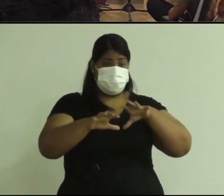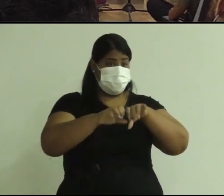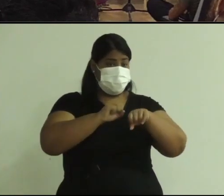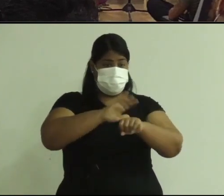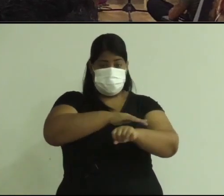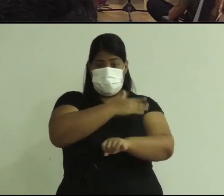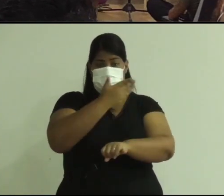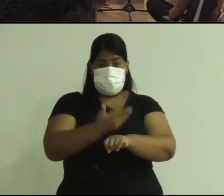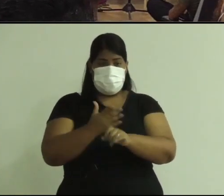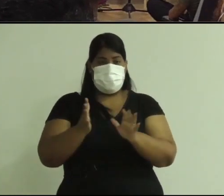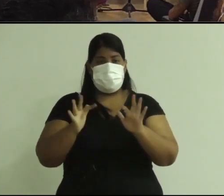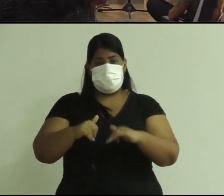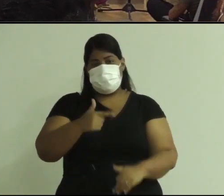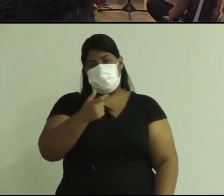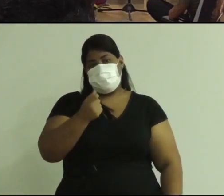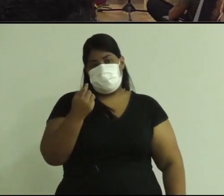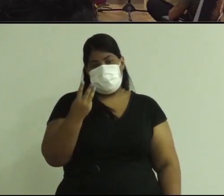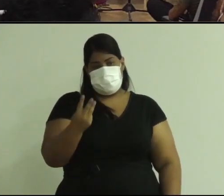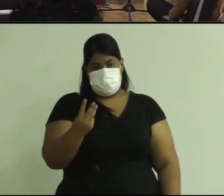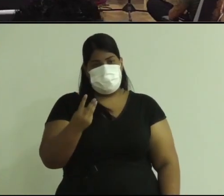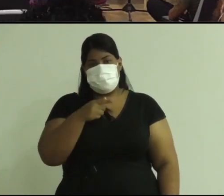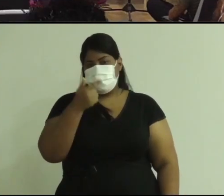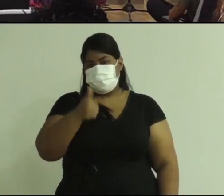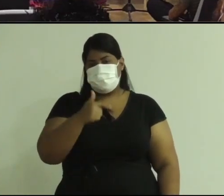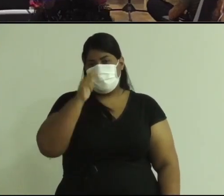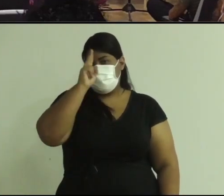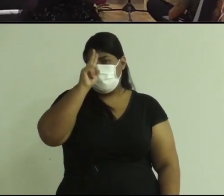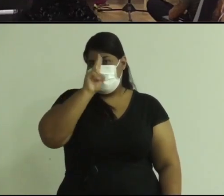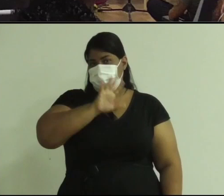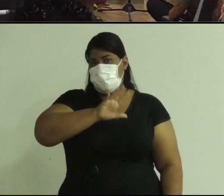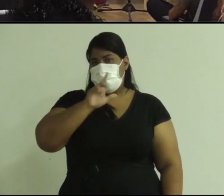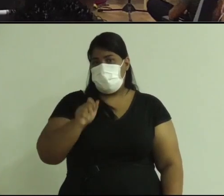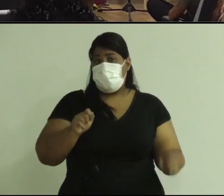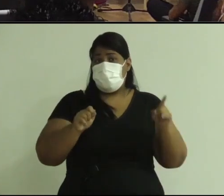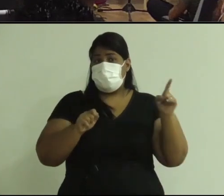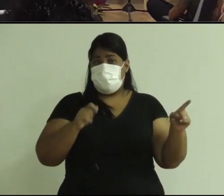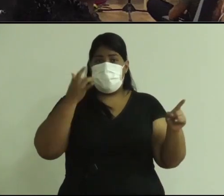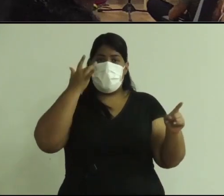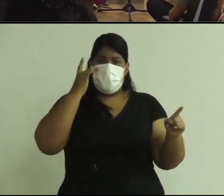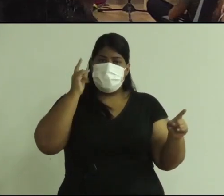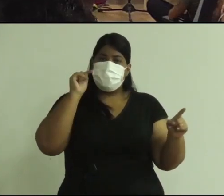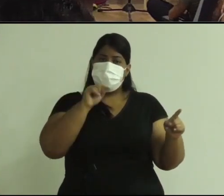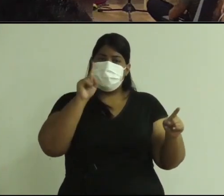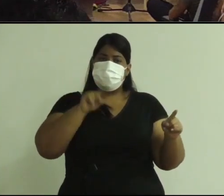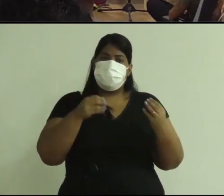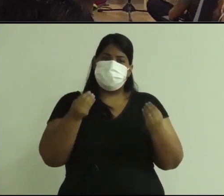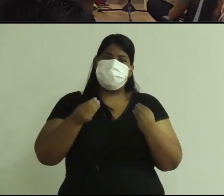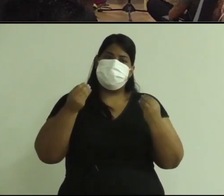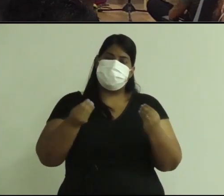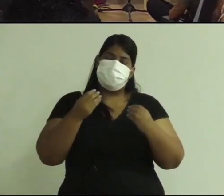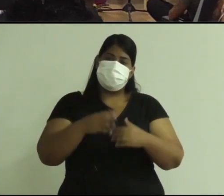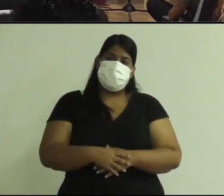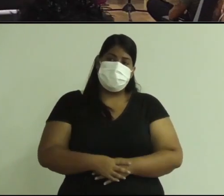eu terminei em 2003 e nós não tínhamos história da África. Eu acho que isso é como é que eu posso dizer,